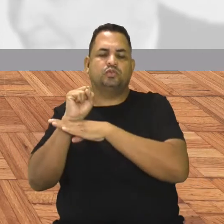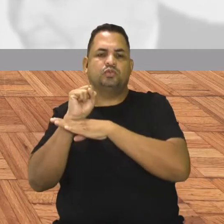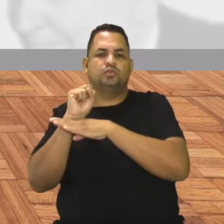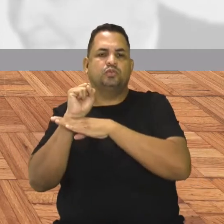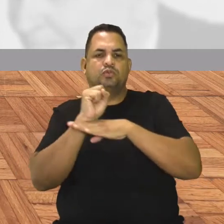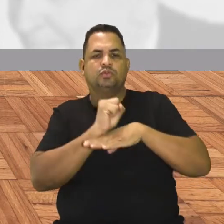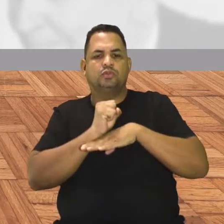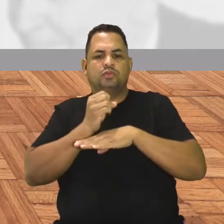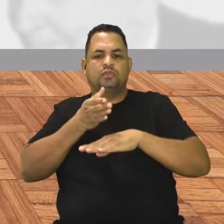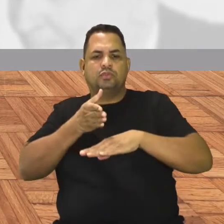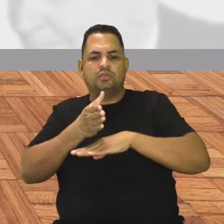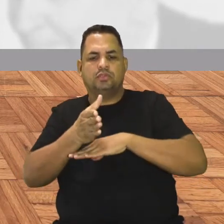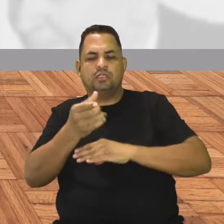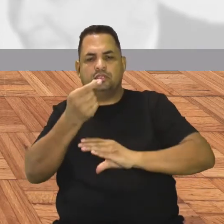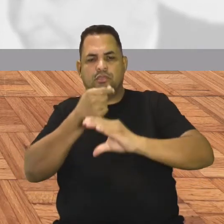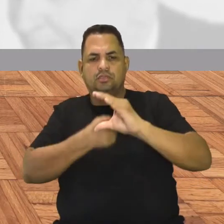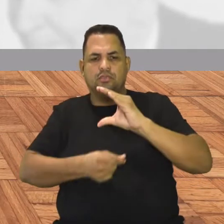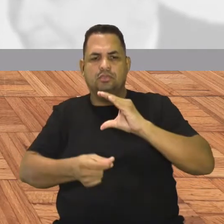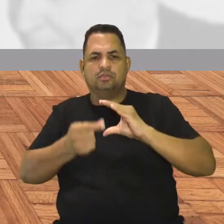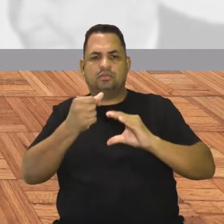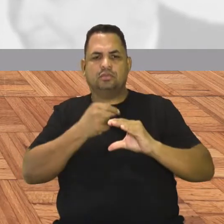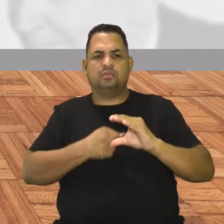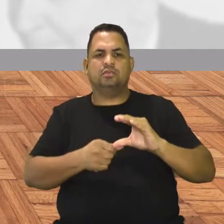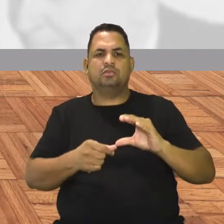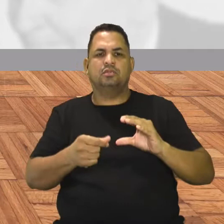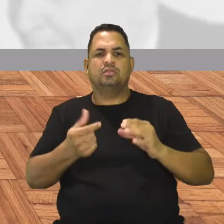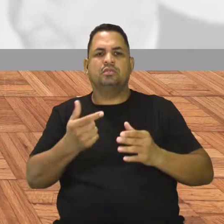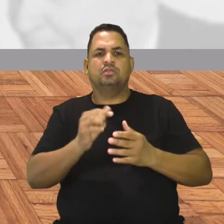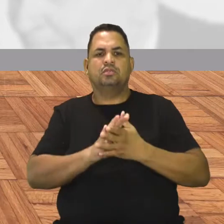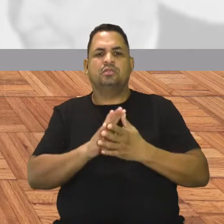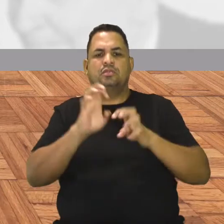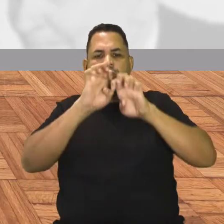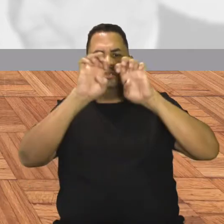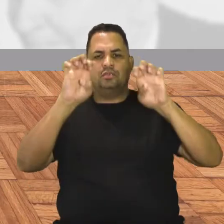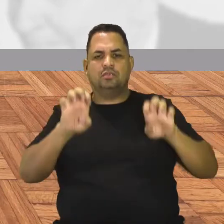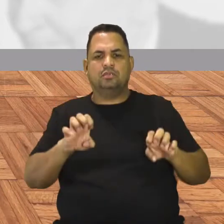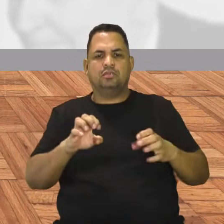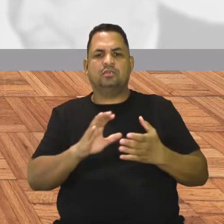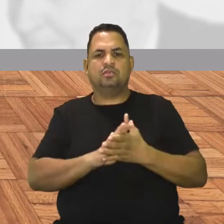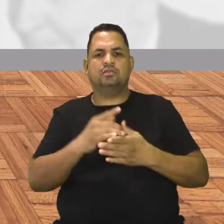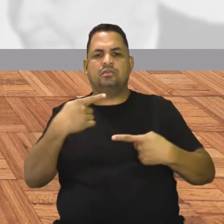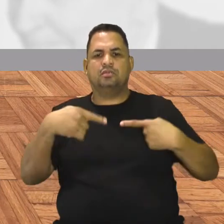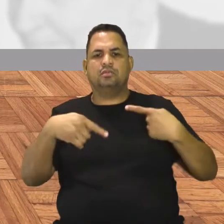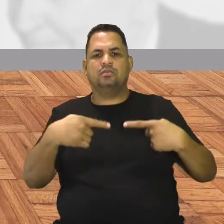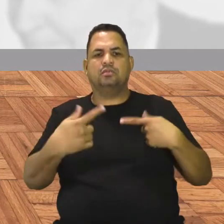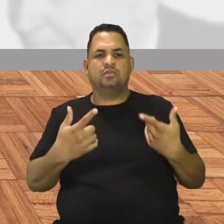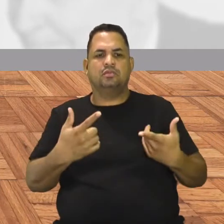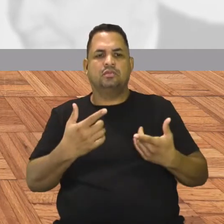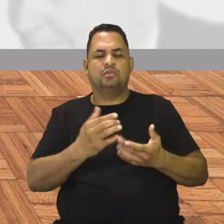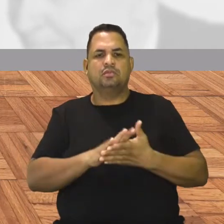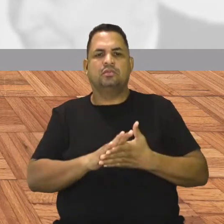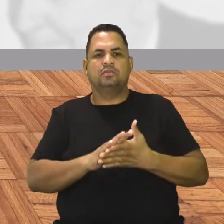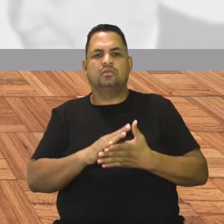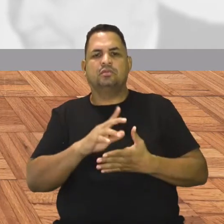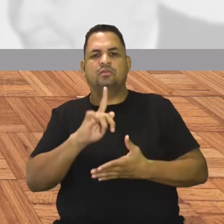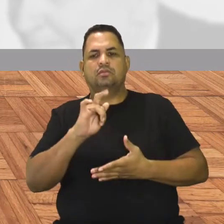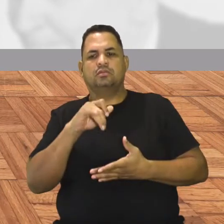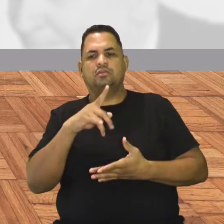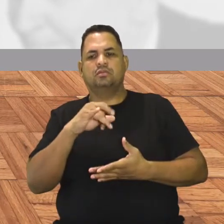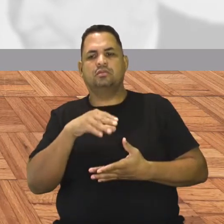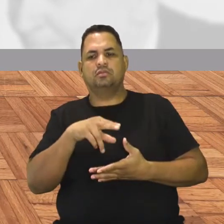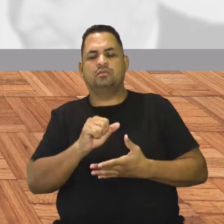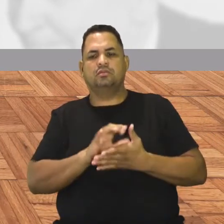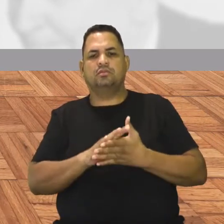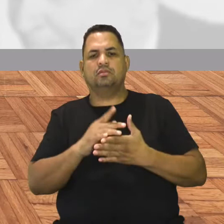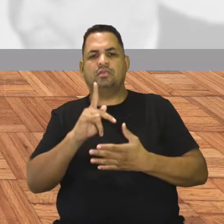e entrar dentro do capitalismo. Essa reestrutura, essas políticas que a Glasnost